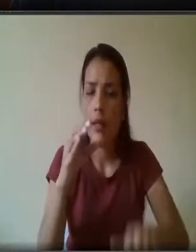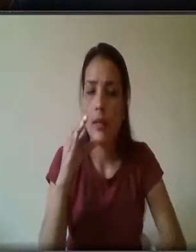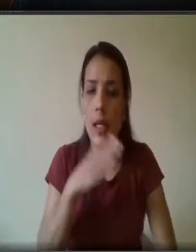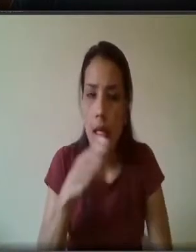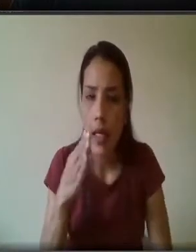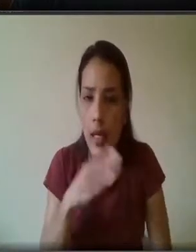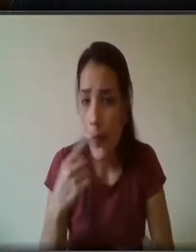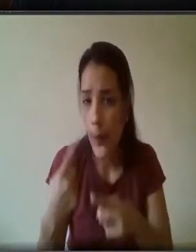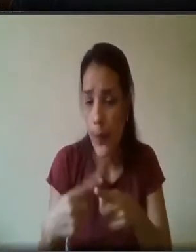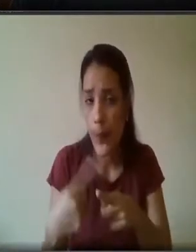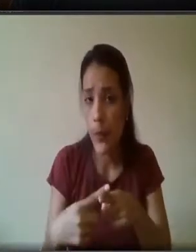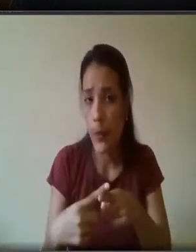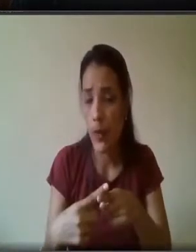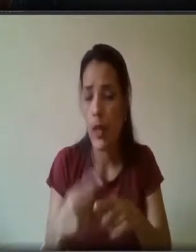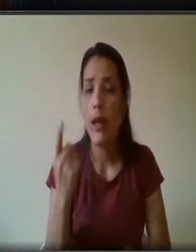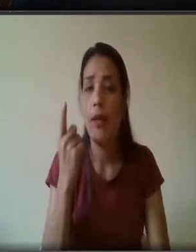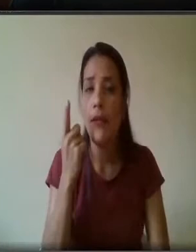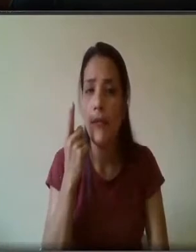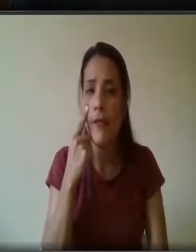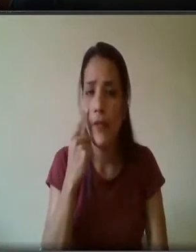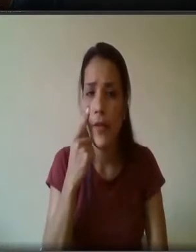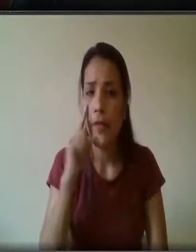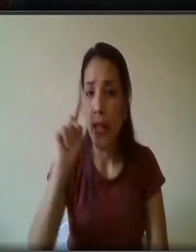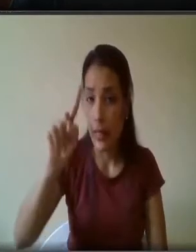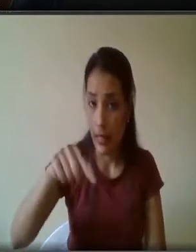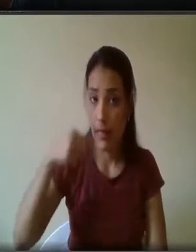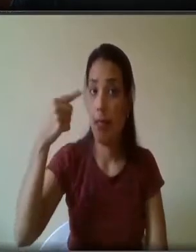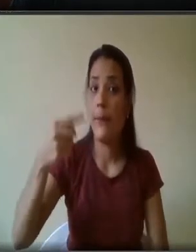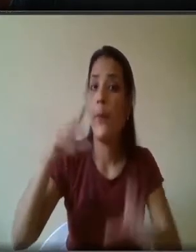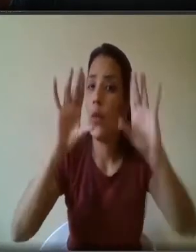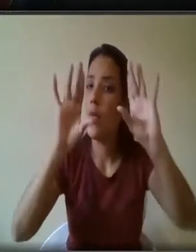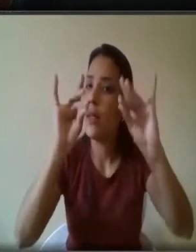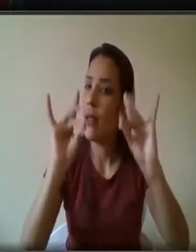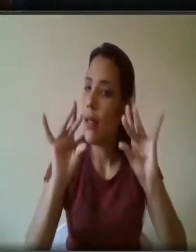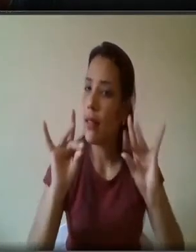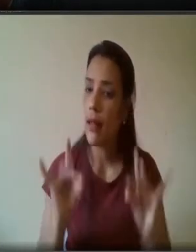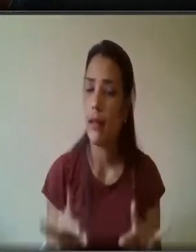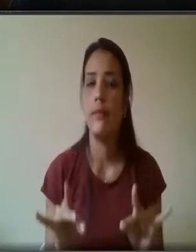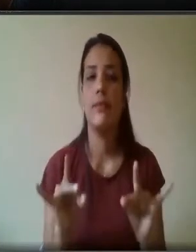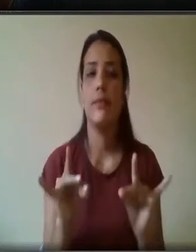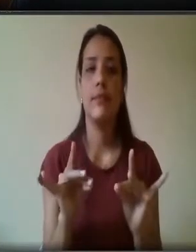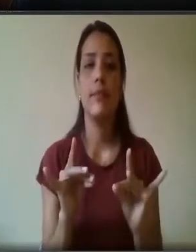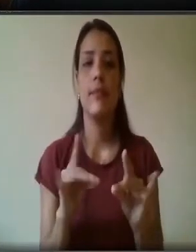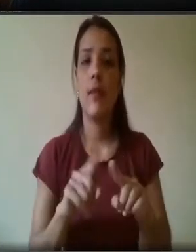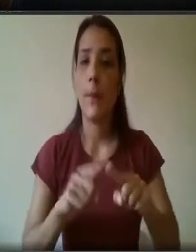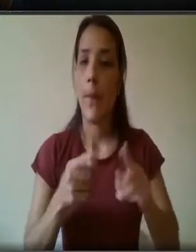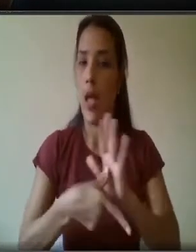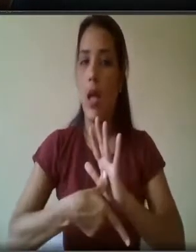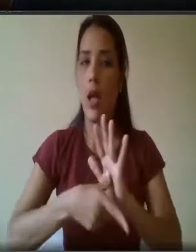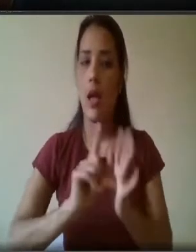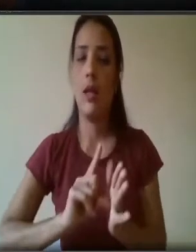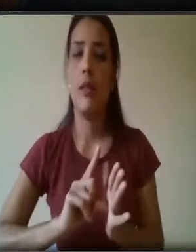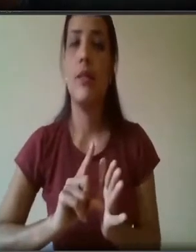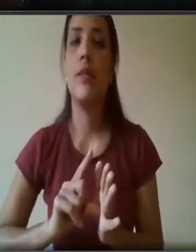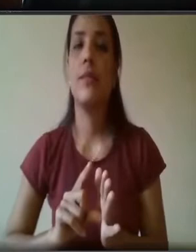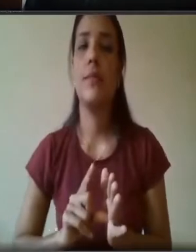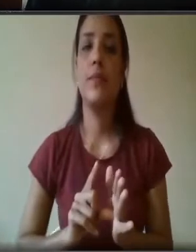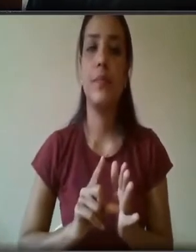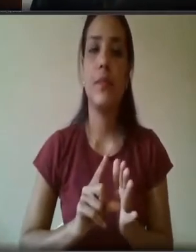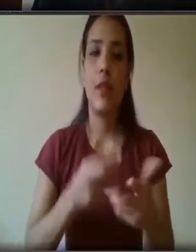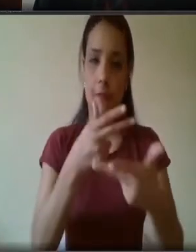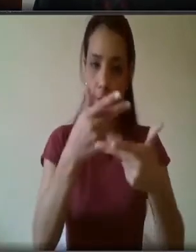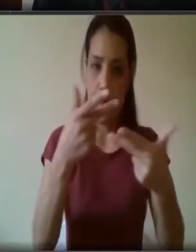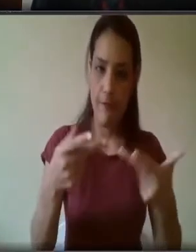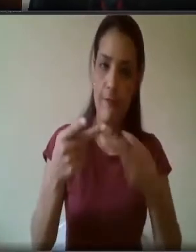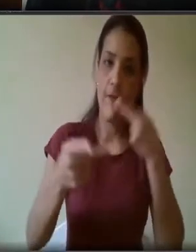a gente vai ver isso de uma forma bem mais detalhada. Antes da gente entrar lá em todos esses agentes internos, um por